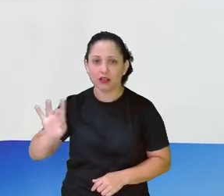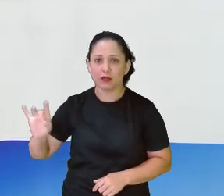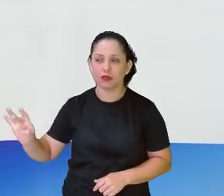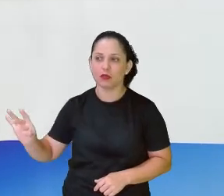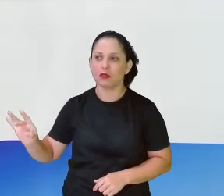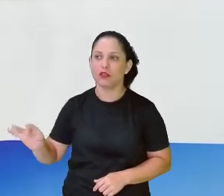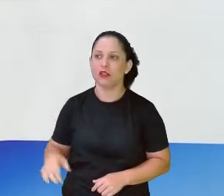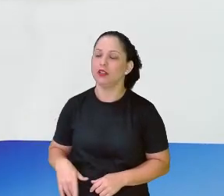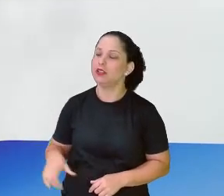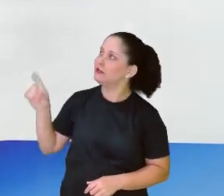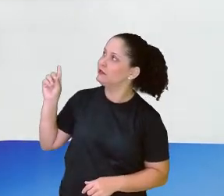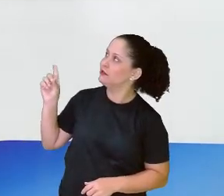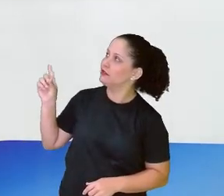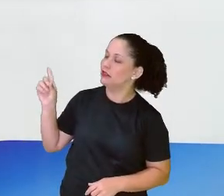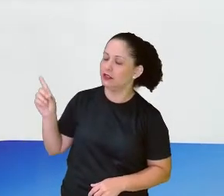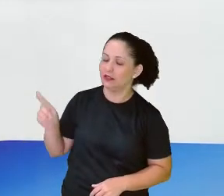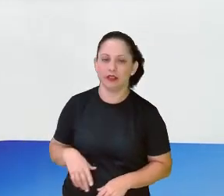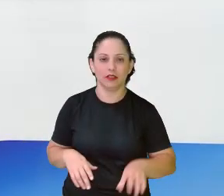parte dessa